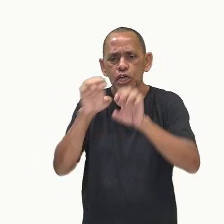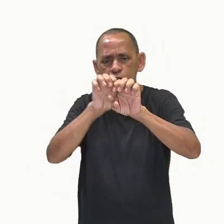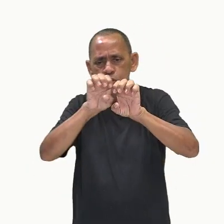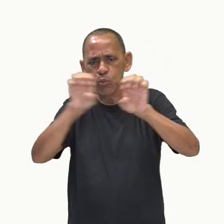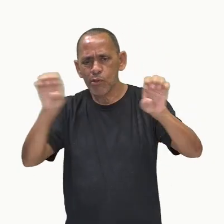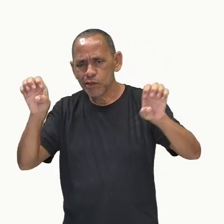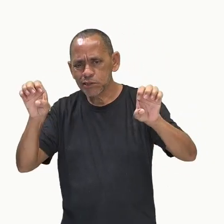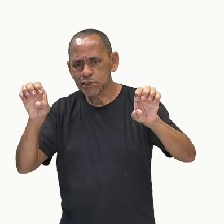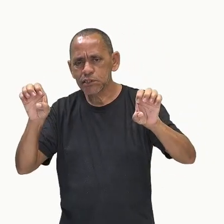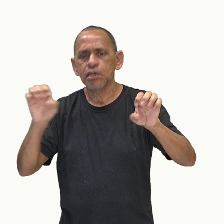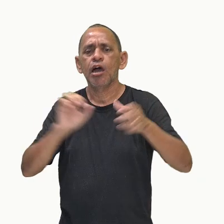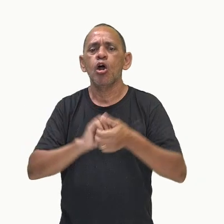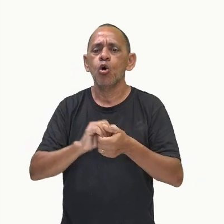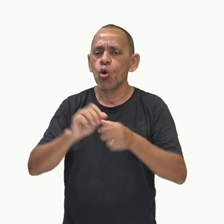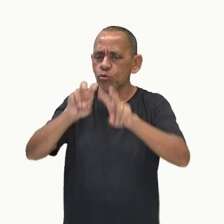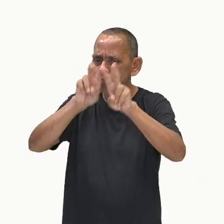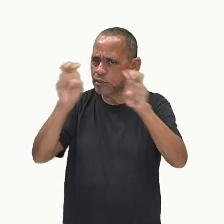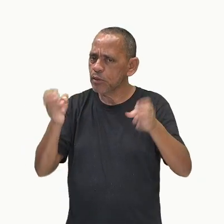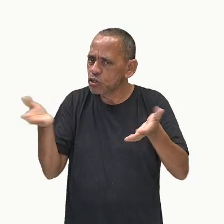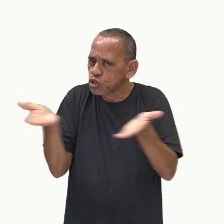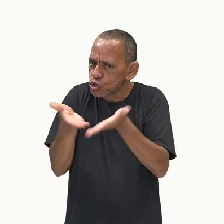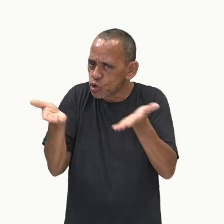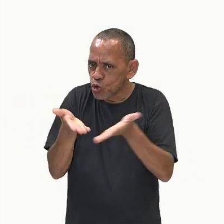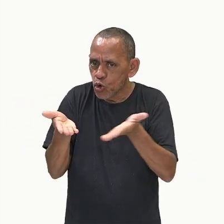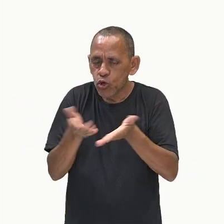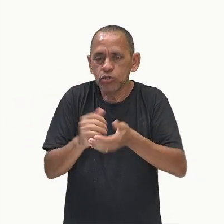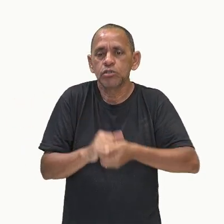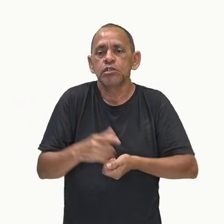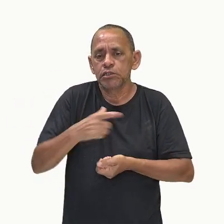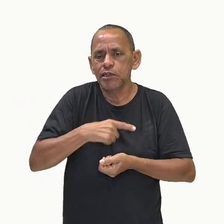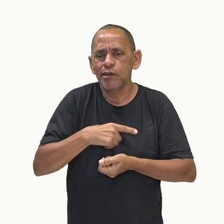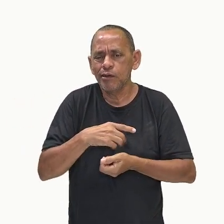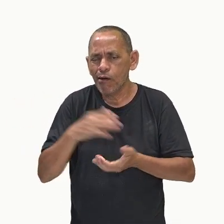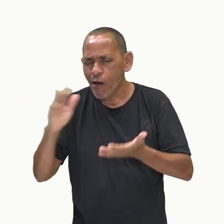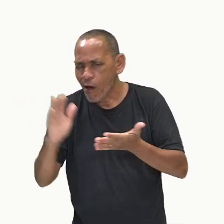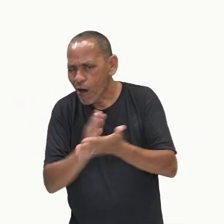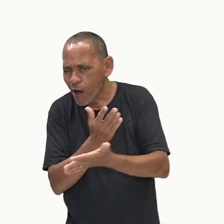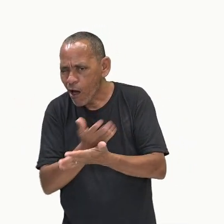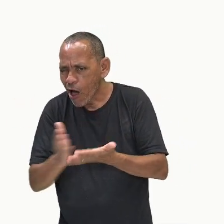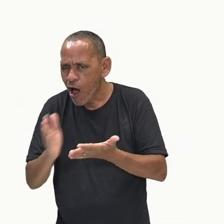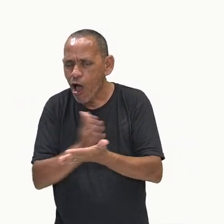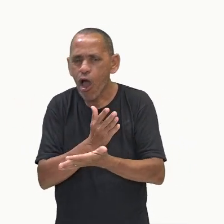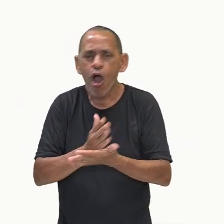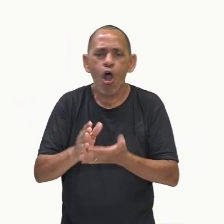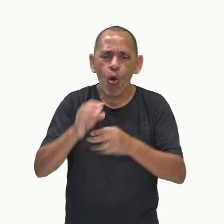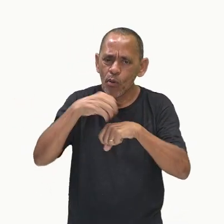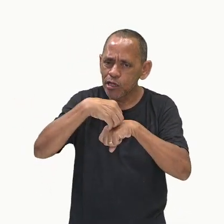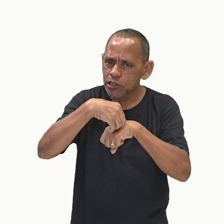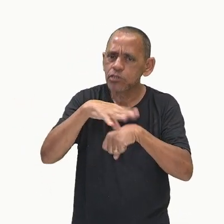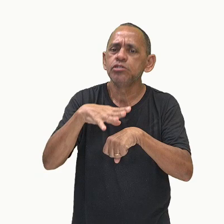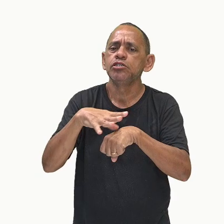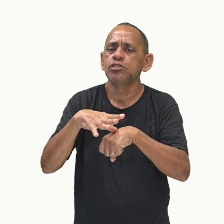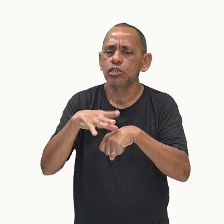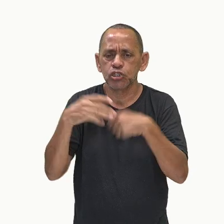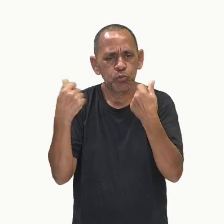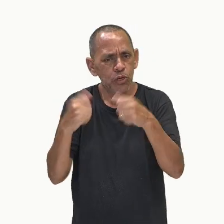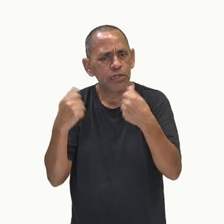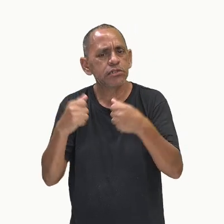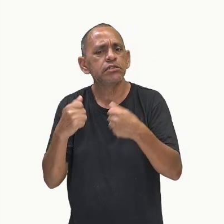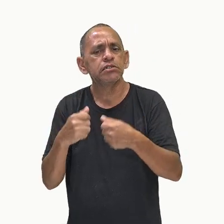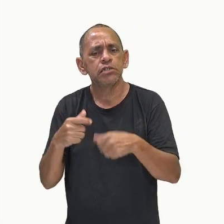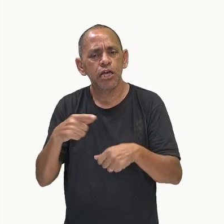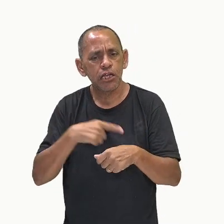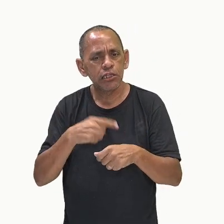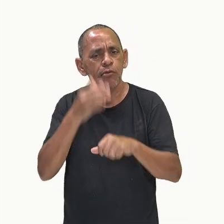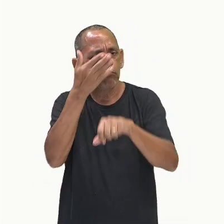da nossa aula de hoje. Então, ela vem com alguns segredinhos que é bom a gente começar a se familiarizar, se inteirar,